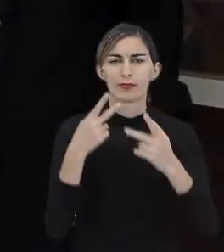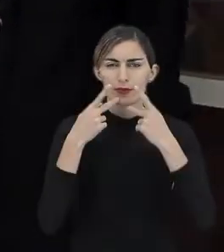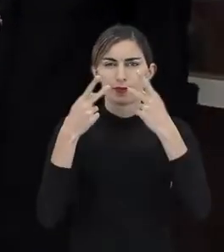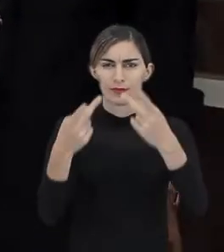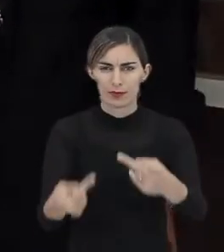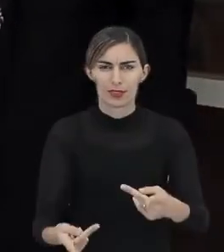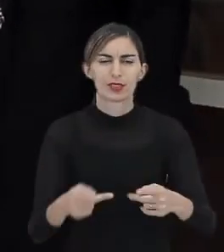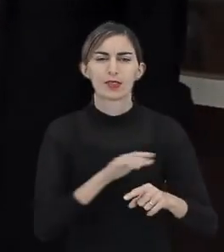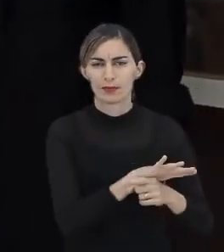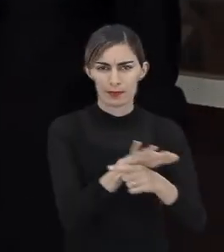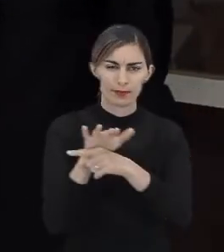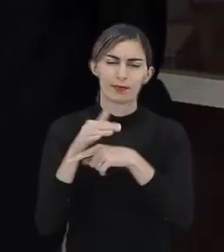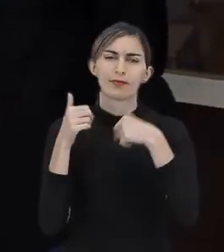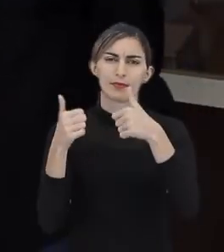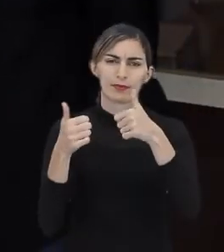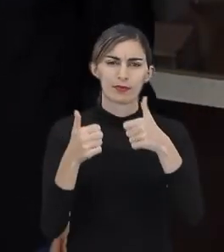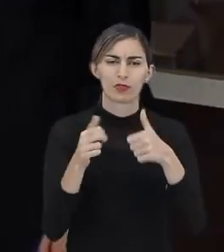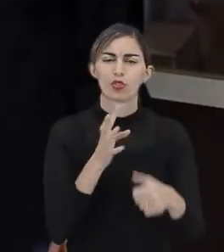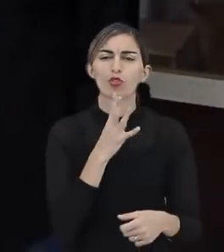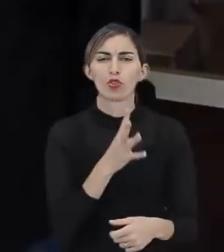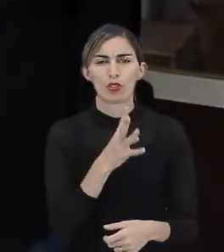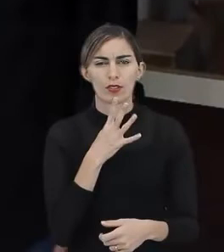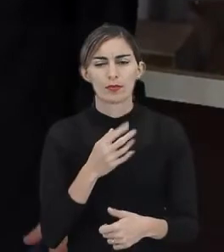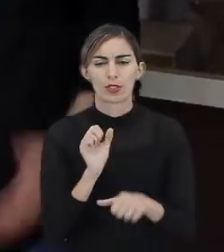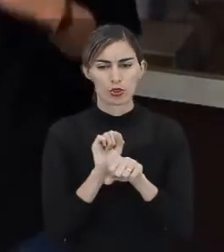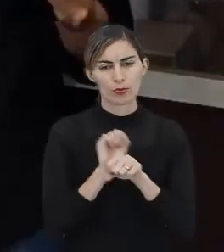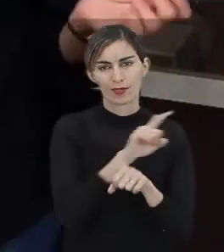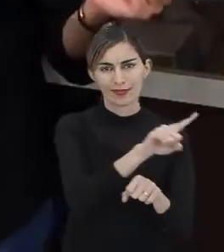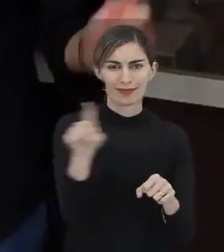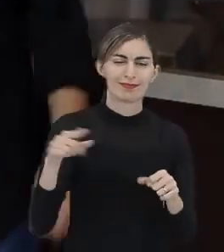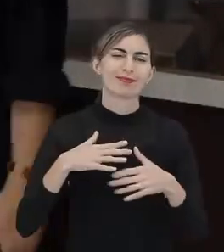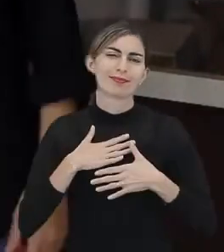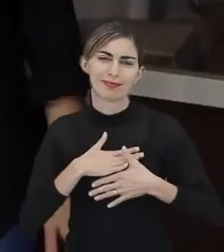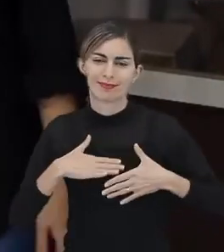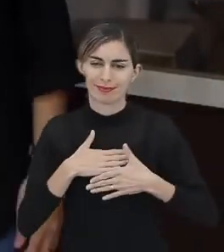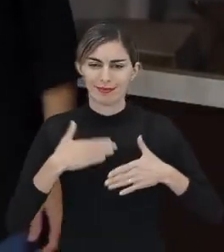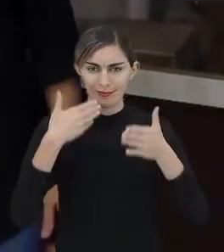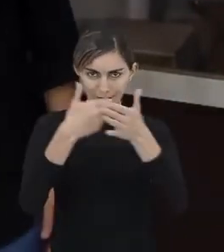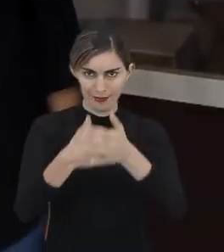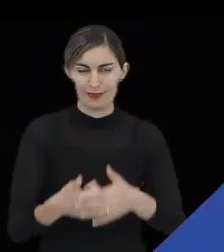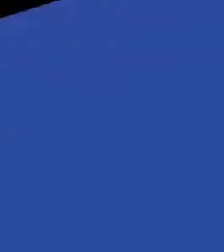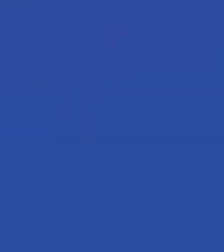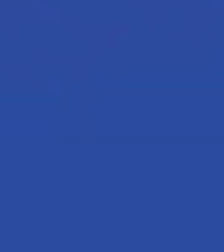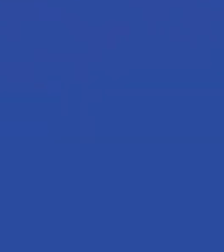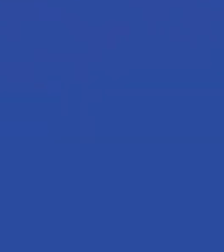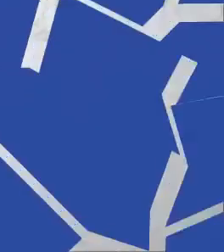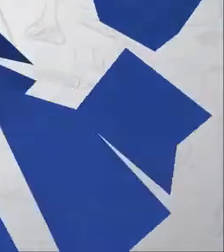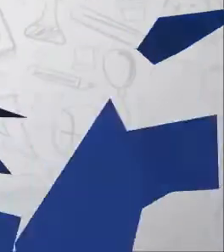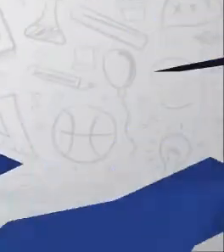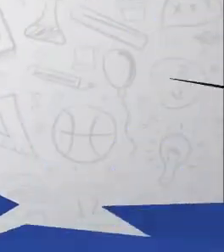que essa visita veio a contribuir muito com o conhecimento. Espero que você tenha gostado e até a próxima.